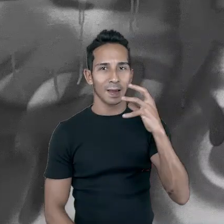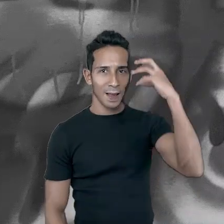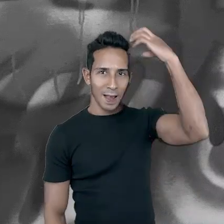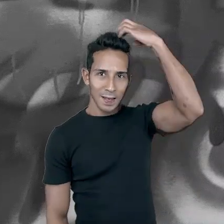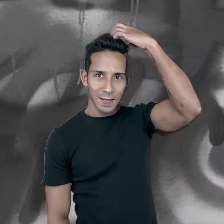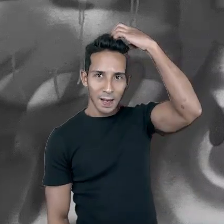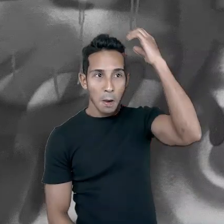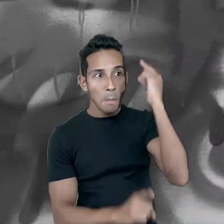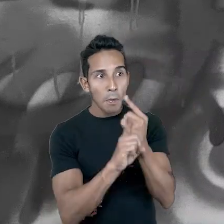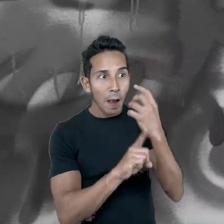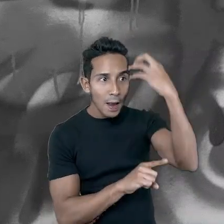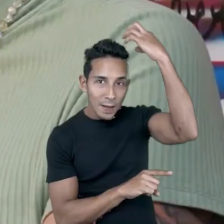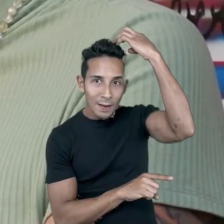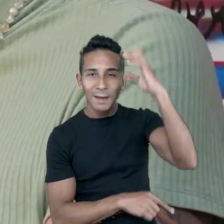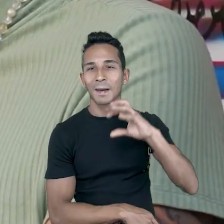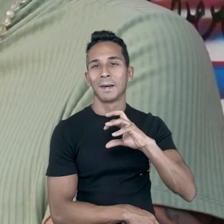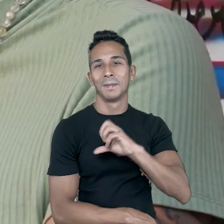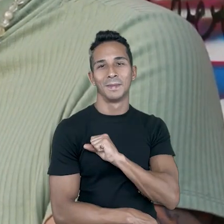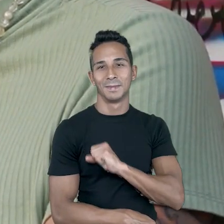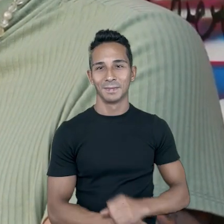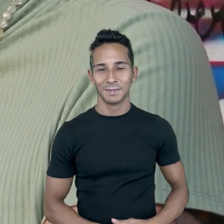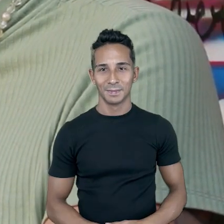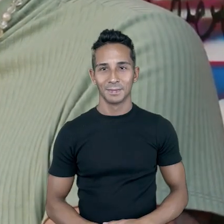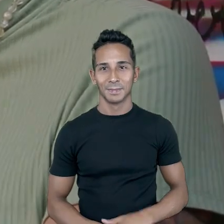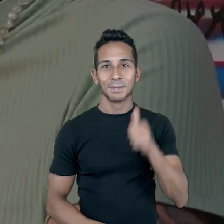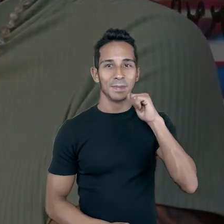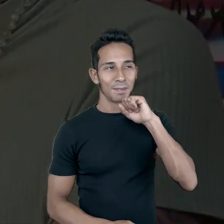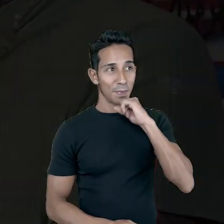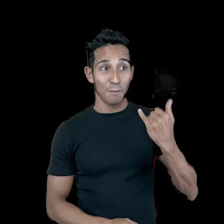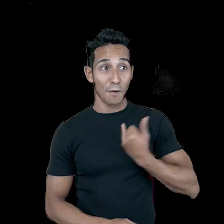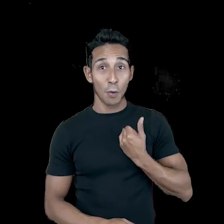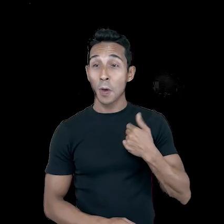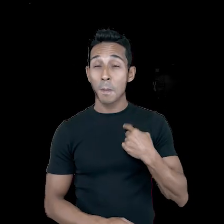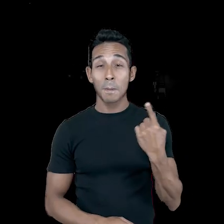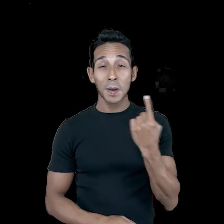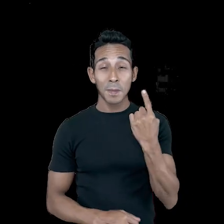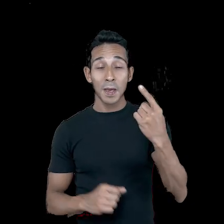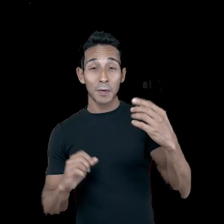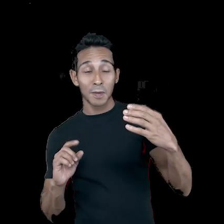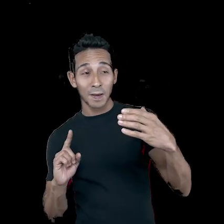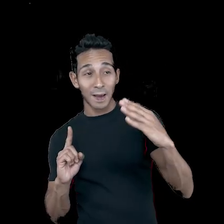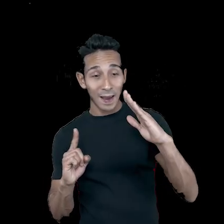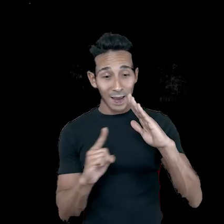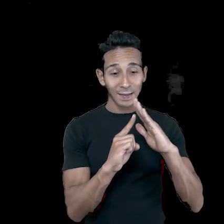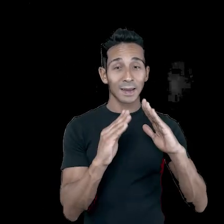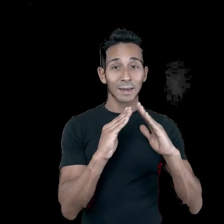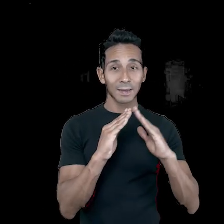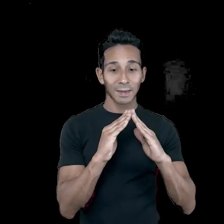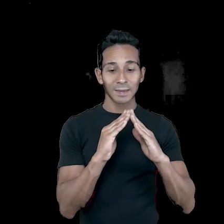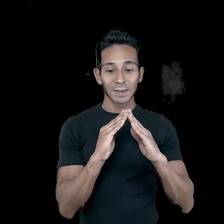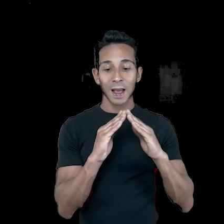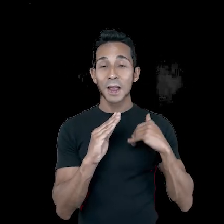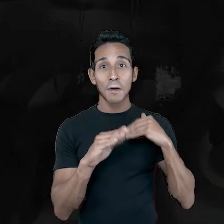É um nome que significa rainha. Aí eu amei, falei, é isso. Minha mãe disse que quando eu entrei em casa, a primeira coisa